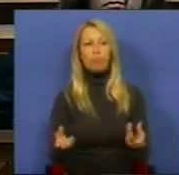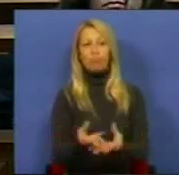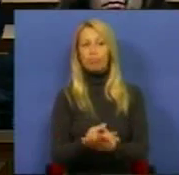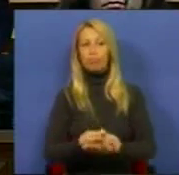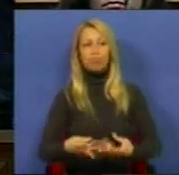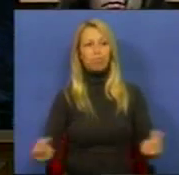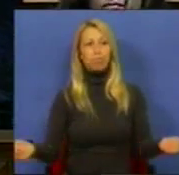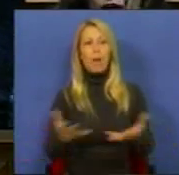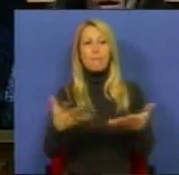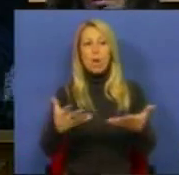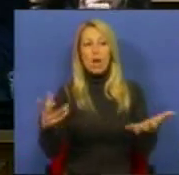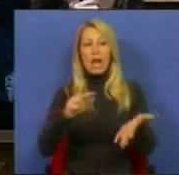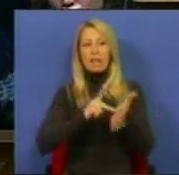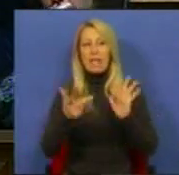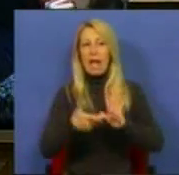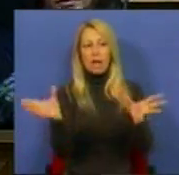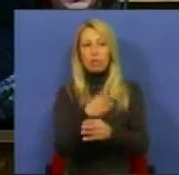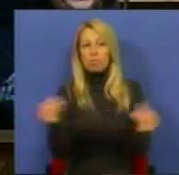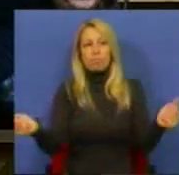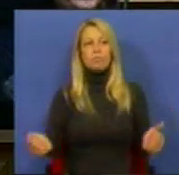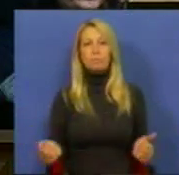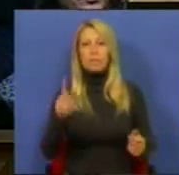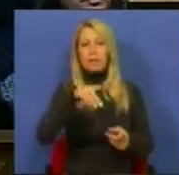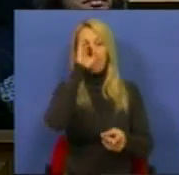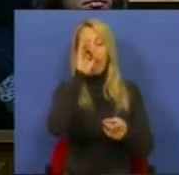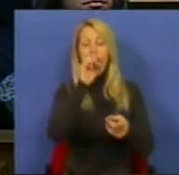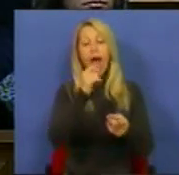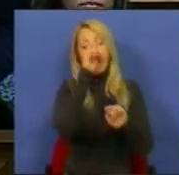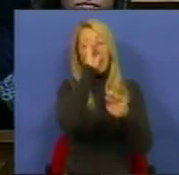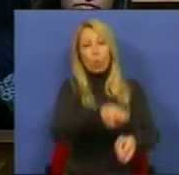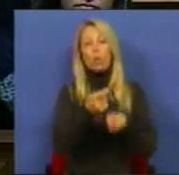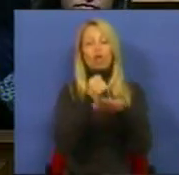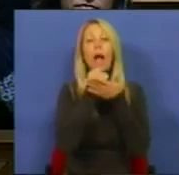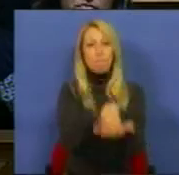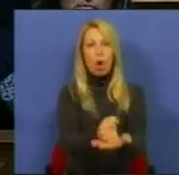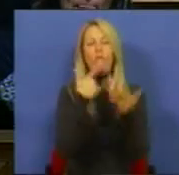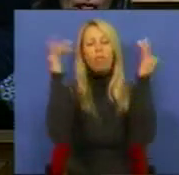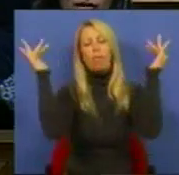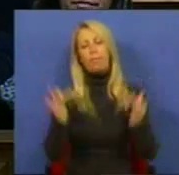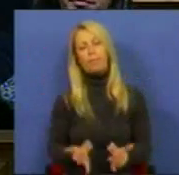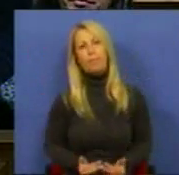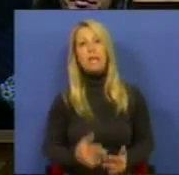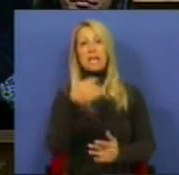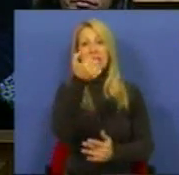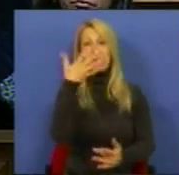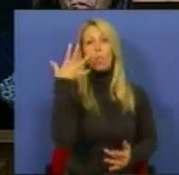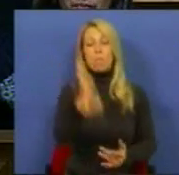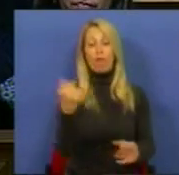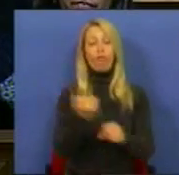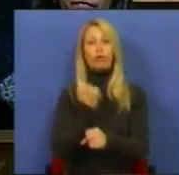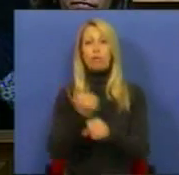boa parte dos seus técnicos e o apoio aos agricultores reduzido. 5.000 funcionários foram